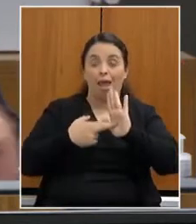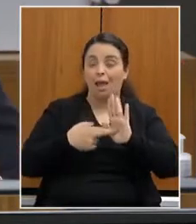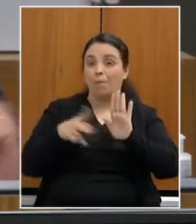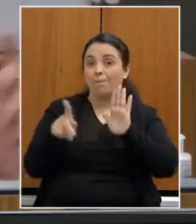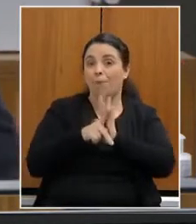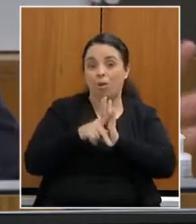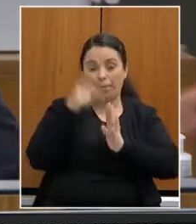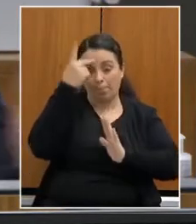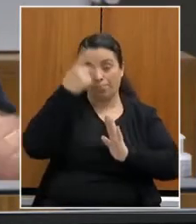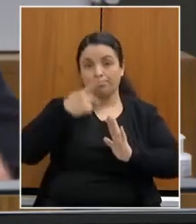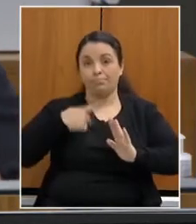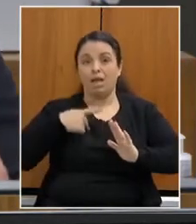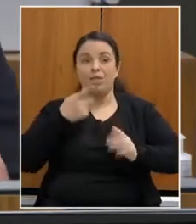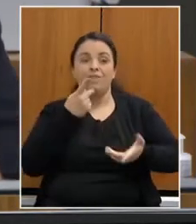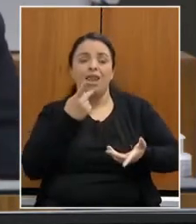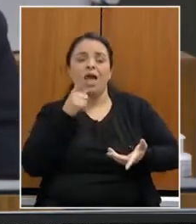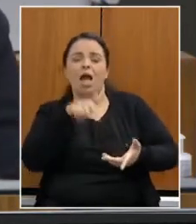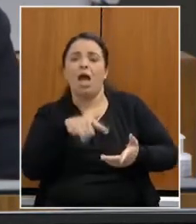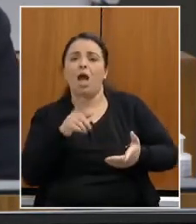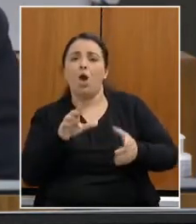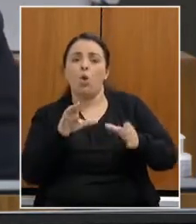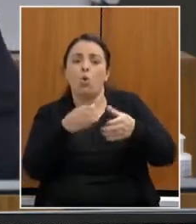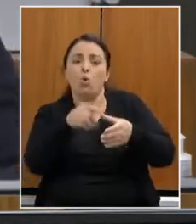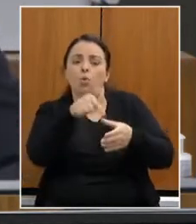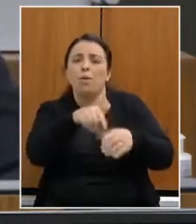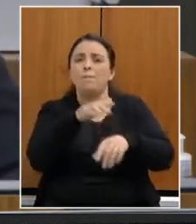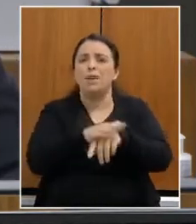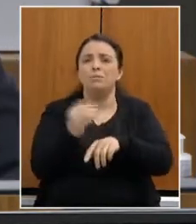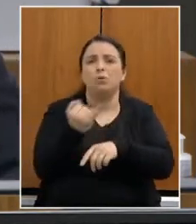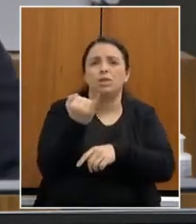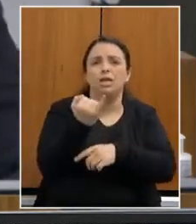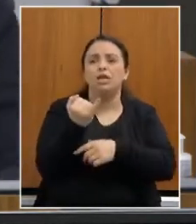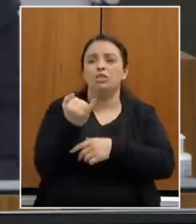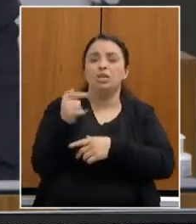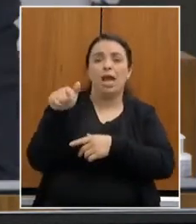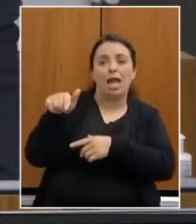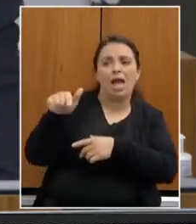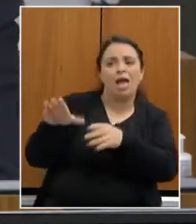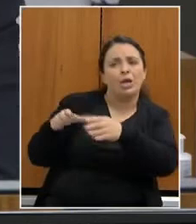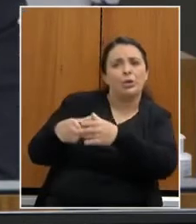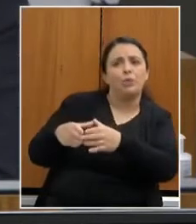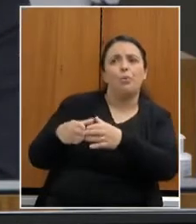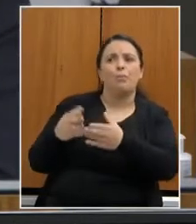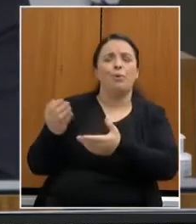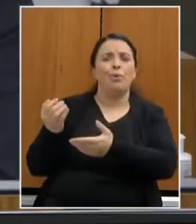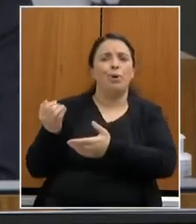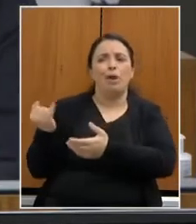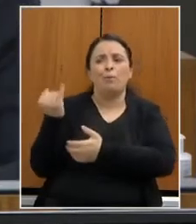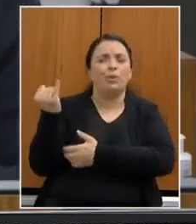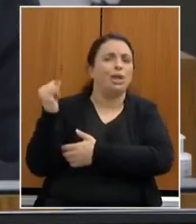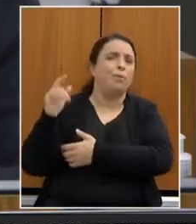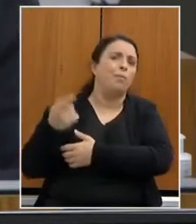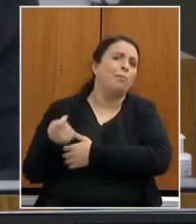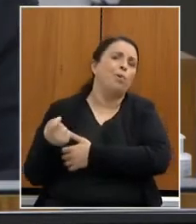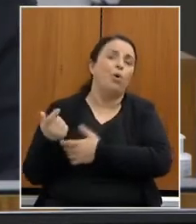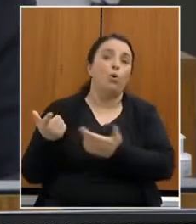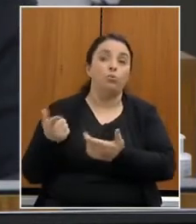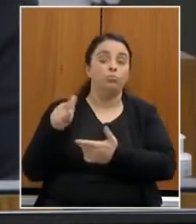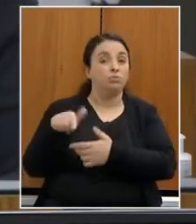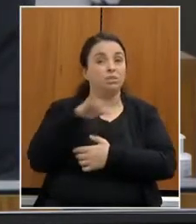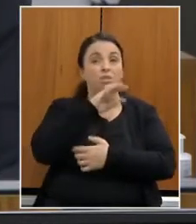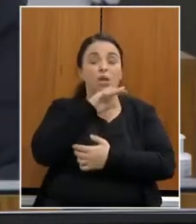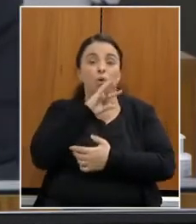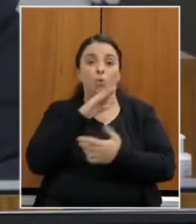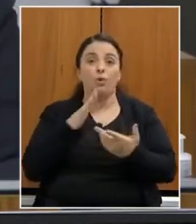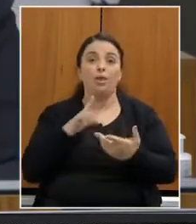município valoriza mais tal grupo meu município valoriza menos tal grupo isso é muito ruim e as nossas regionais vem trabalhando